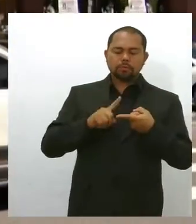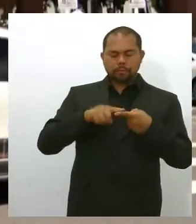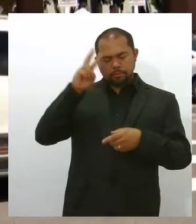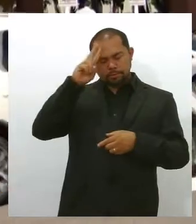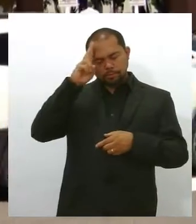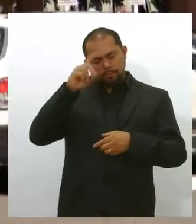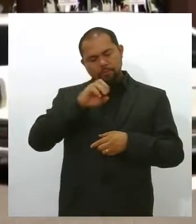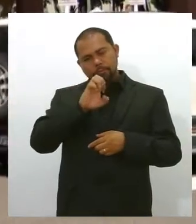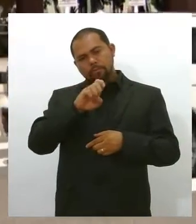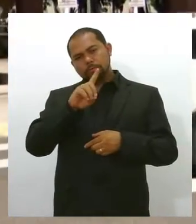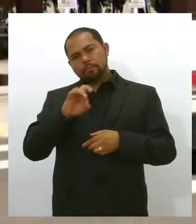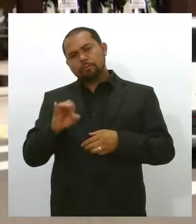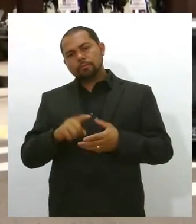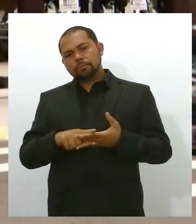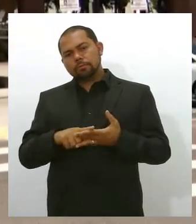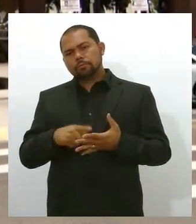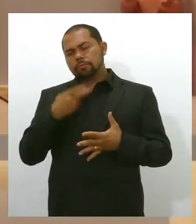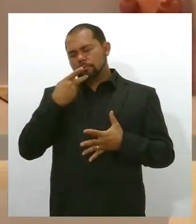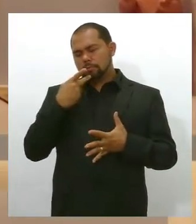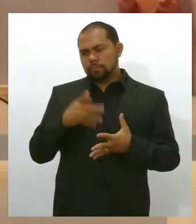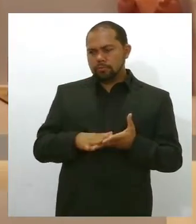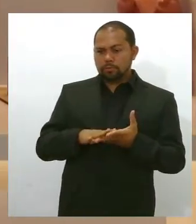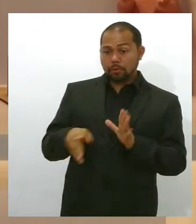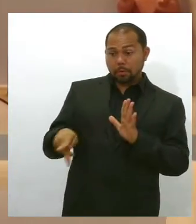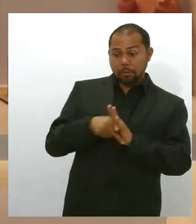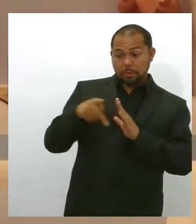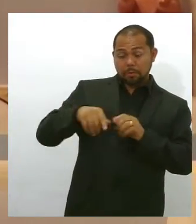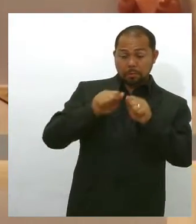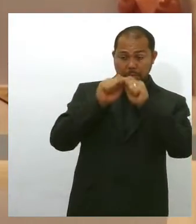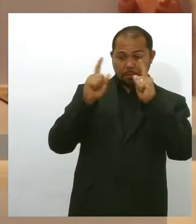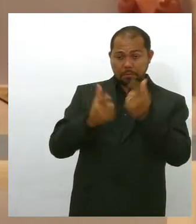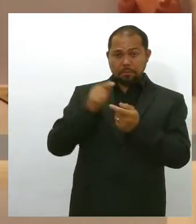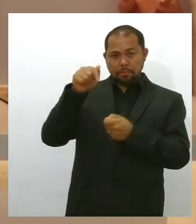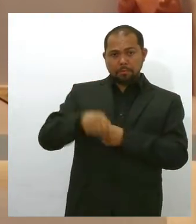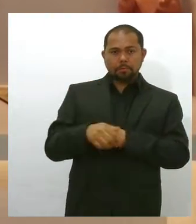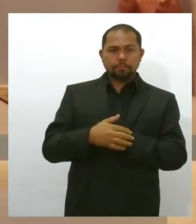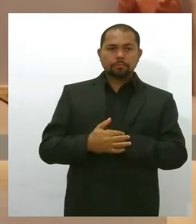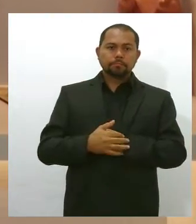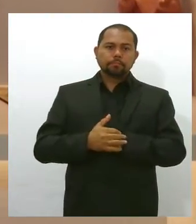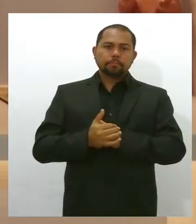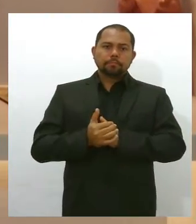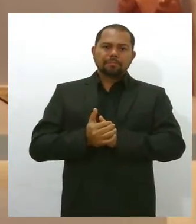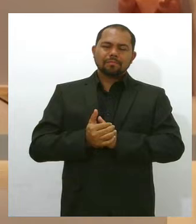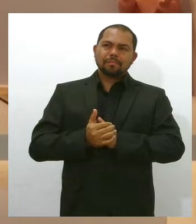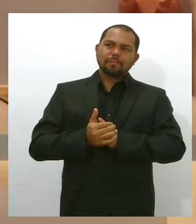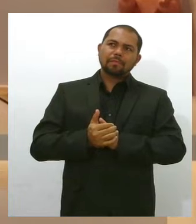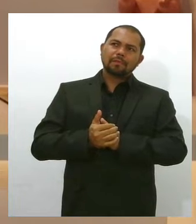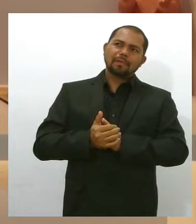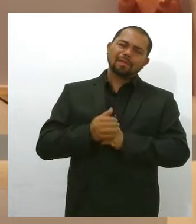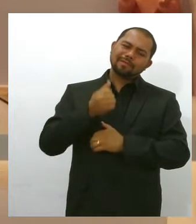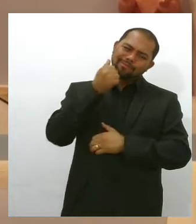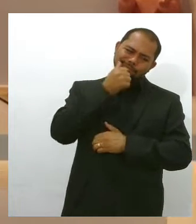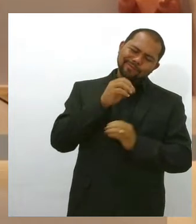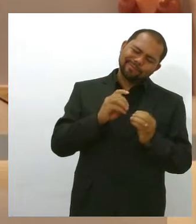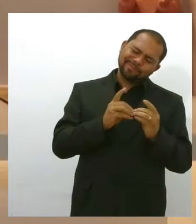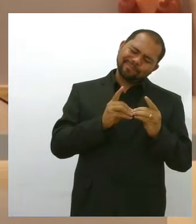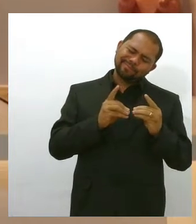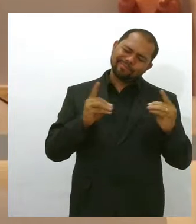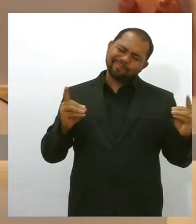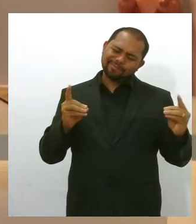da situação da Assembleia Legislativa de Sergipe a mulher tá muito afastada da política se mantém distante